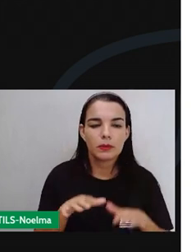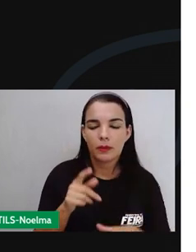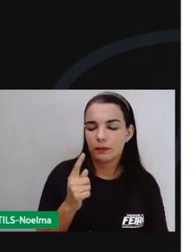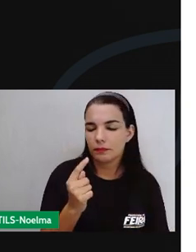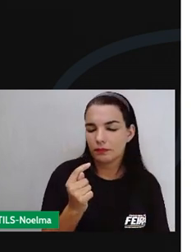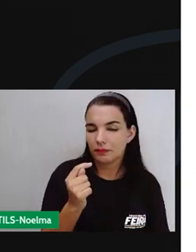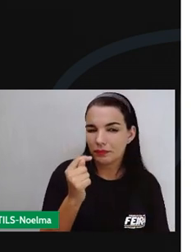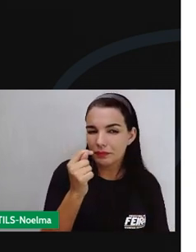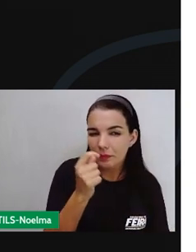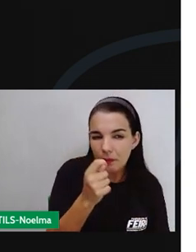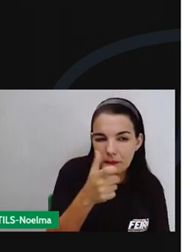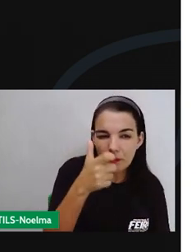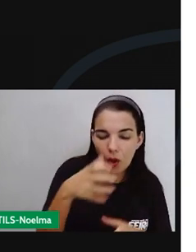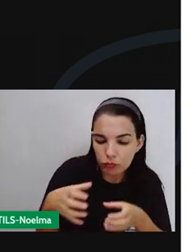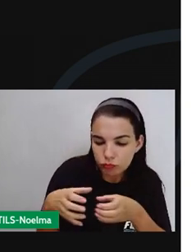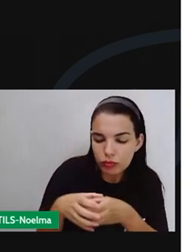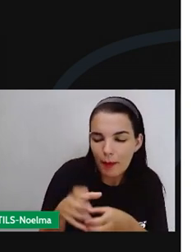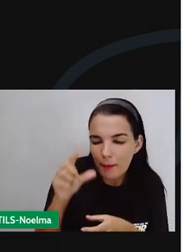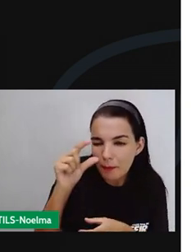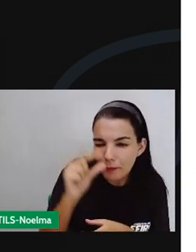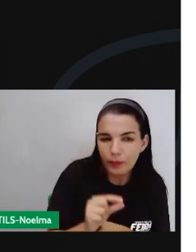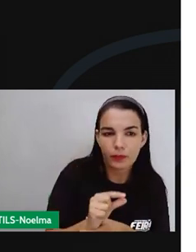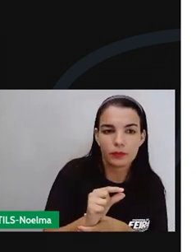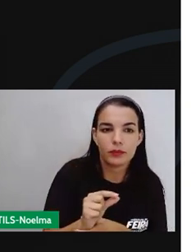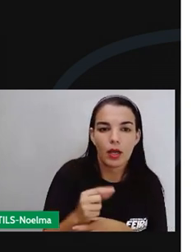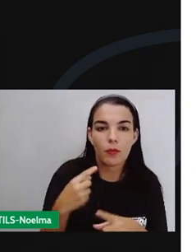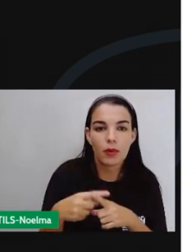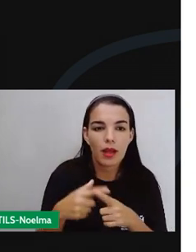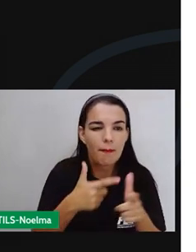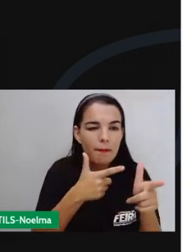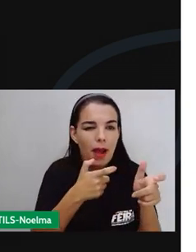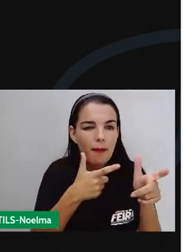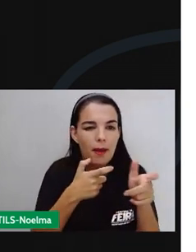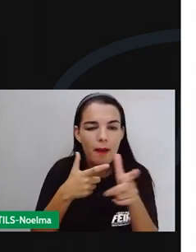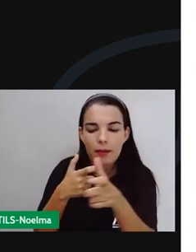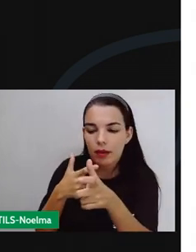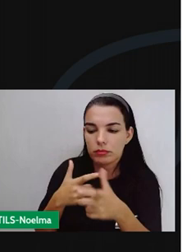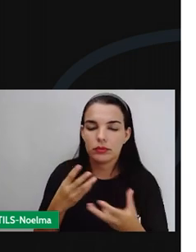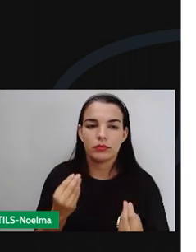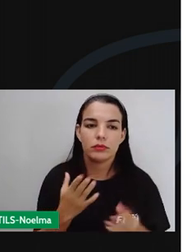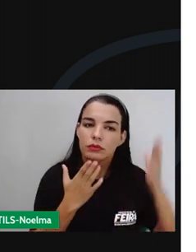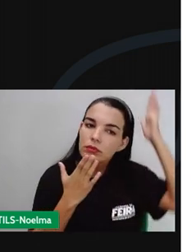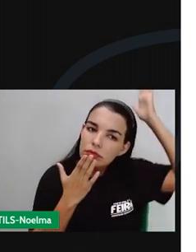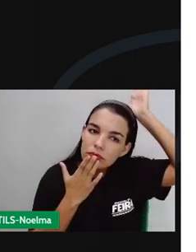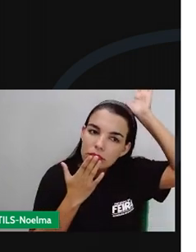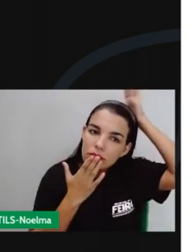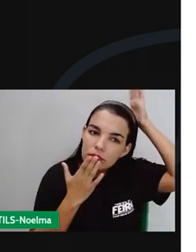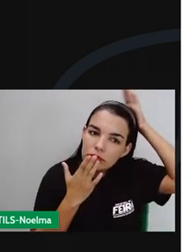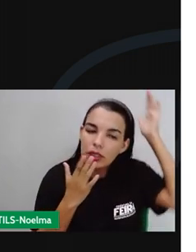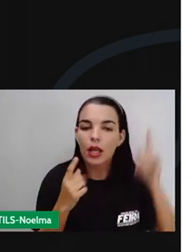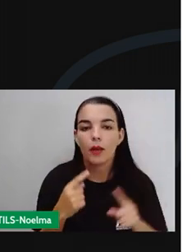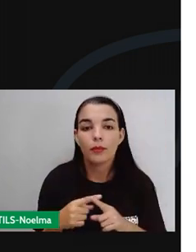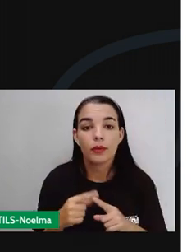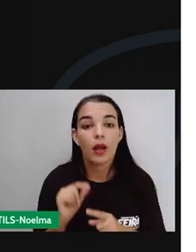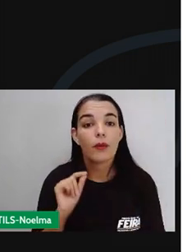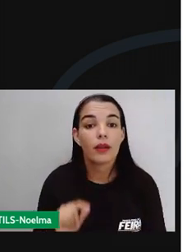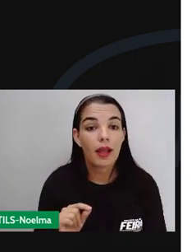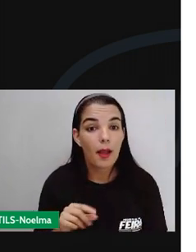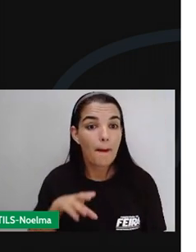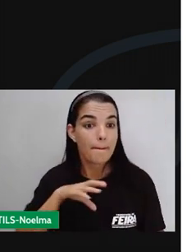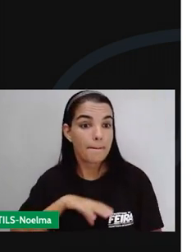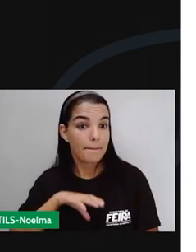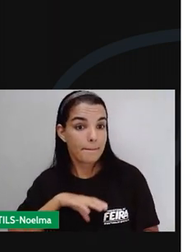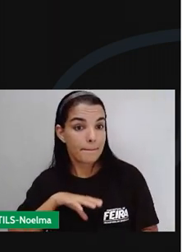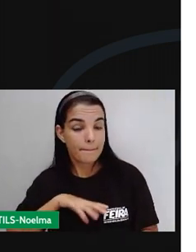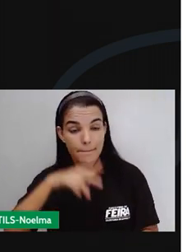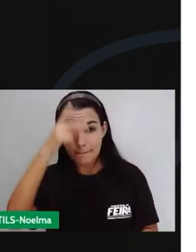foi drasticamente reduzido também, o que é uma pena. Porém, foi com a chegada dos colonizadores